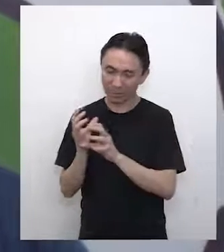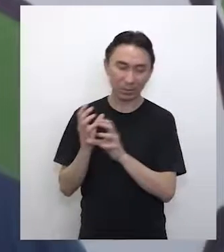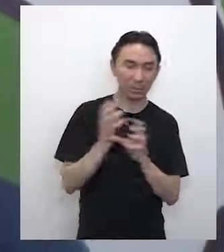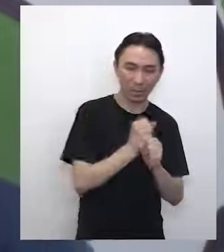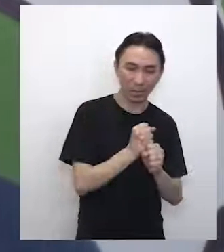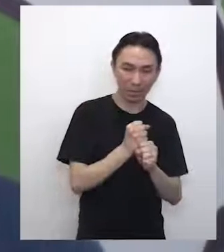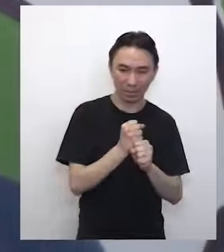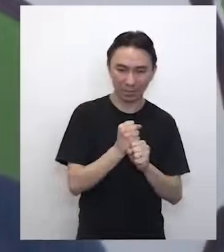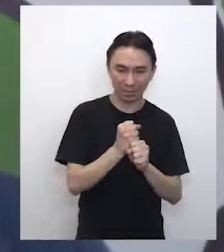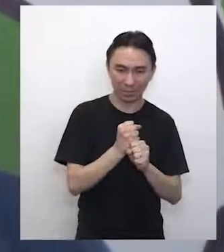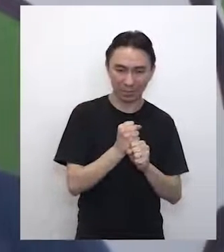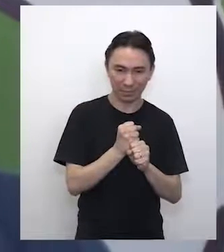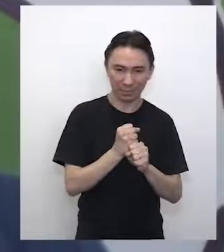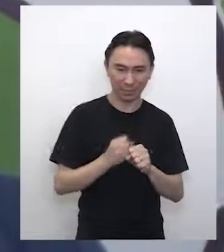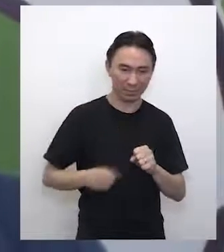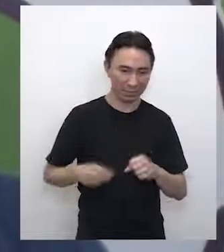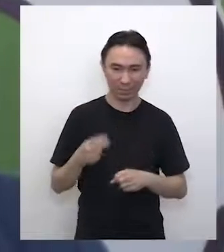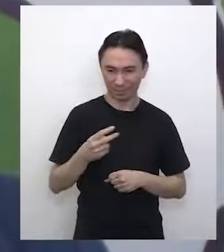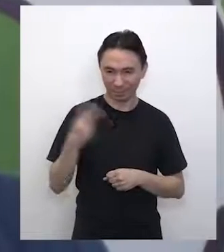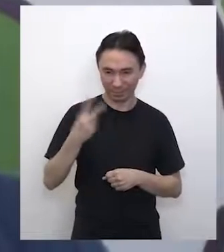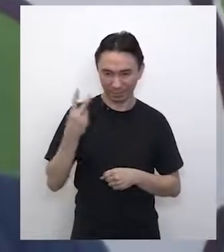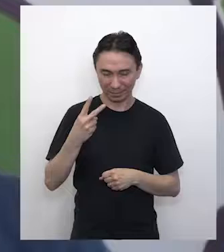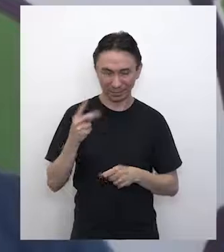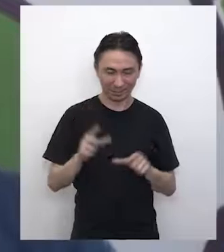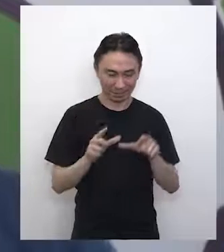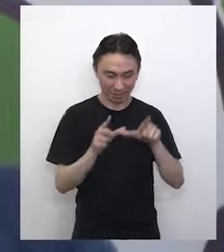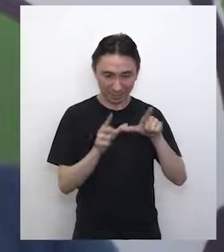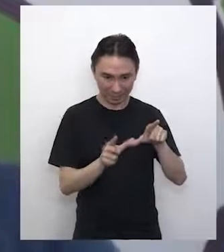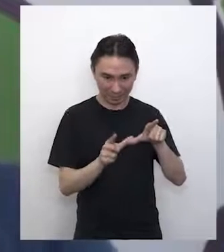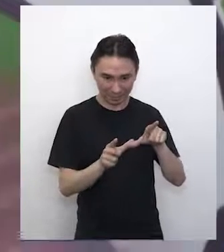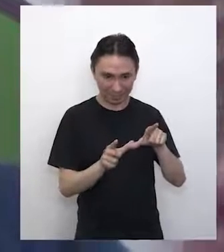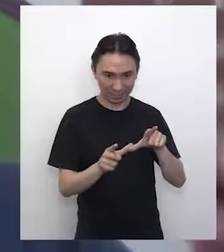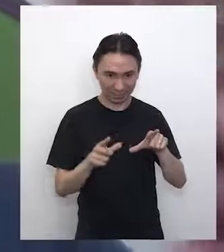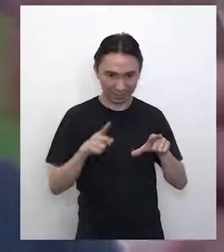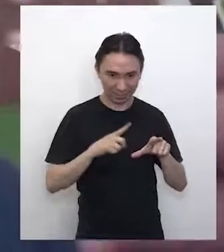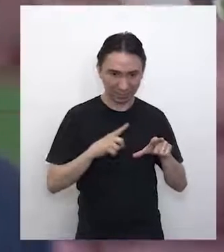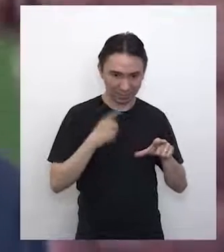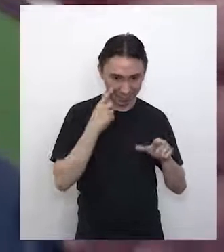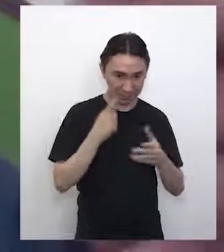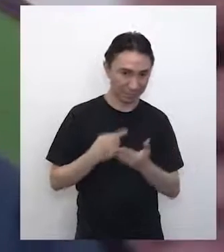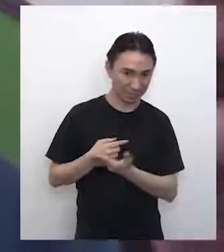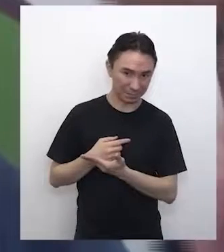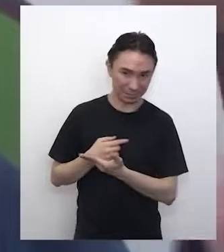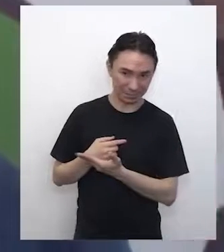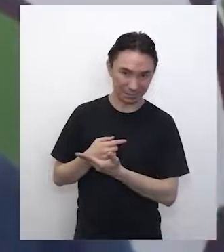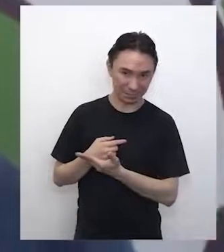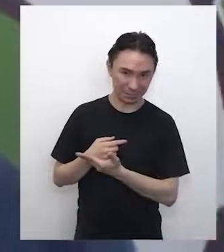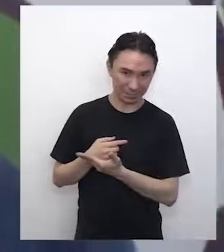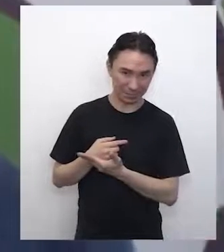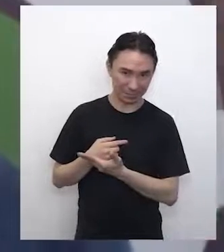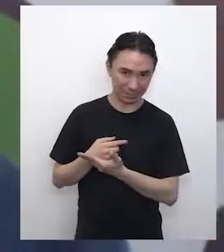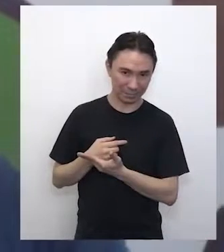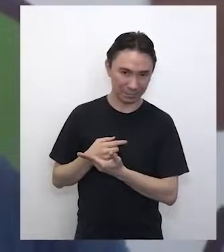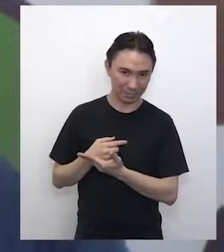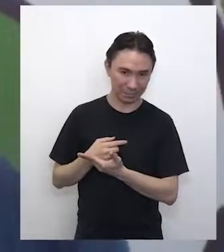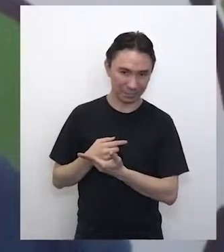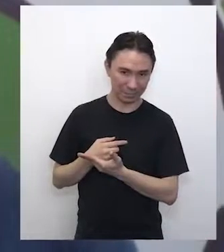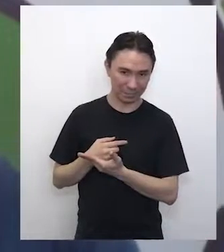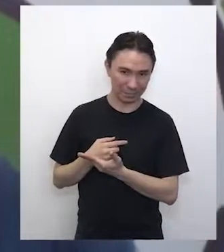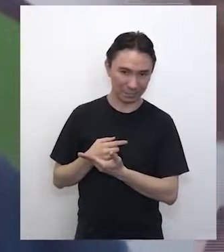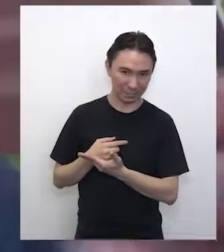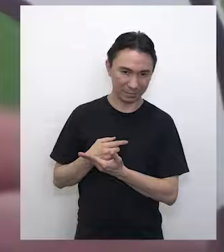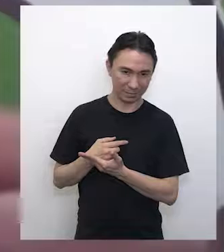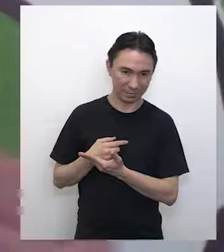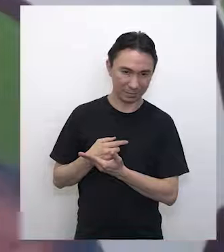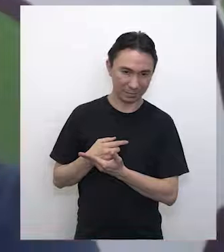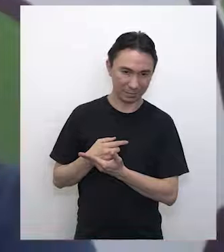desempenho. A segunda placa, que seria essa, vou pegar para vocês, eu acho que agora ficou melhor. Está